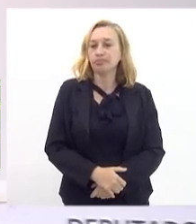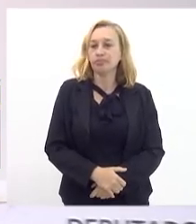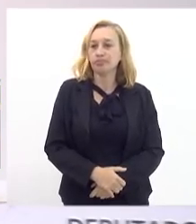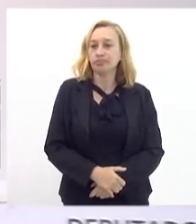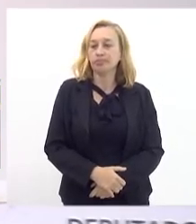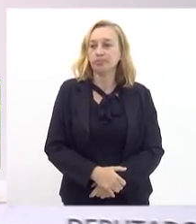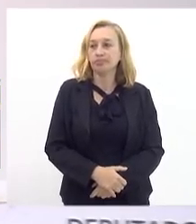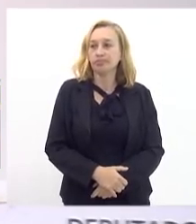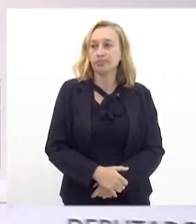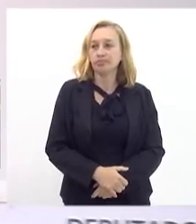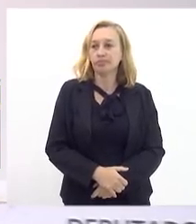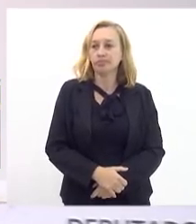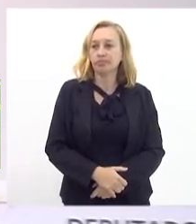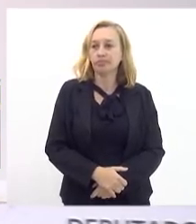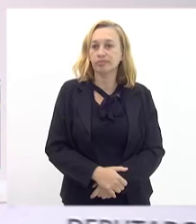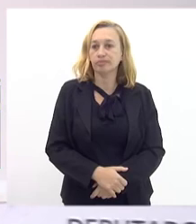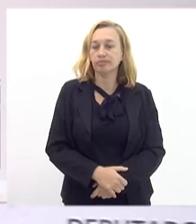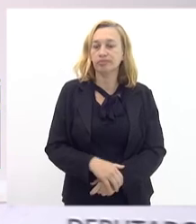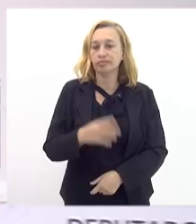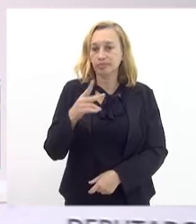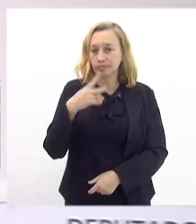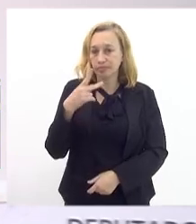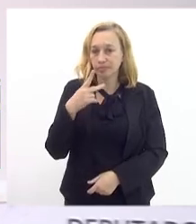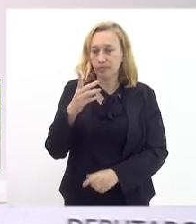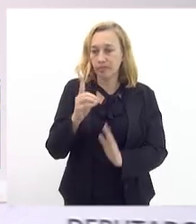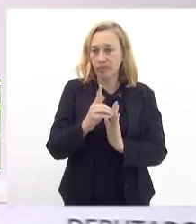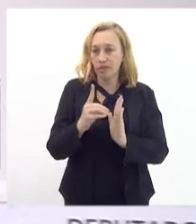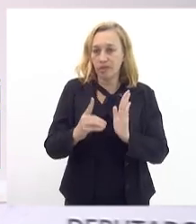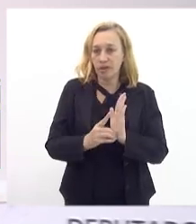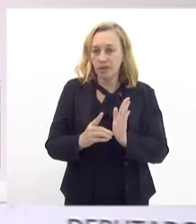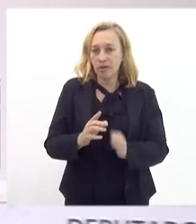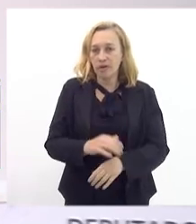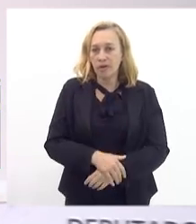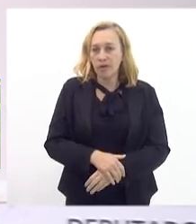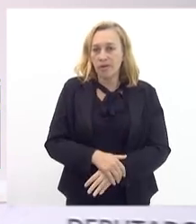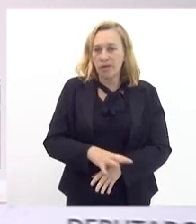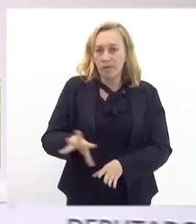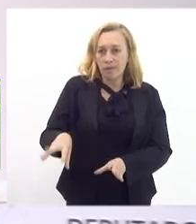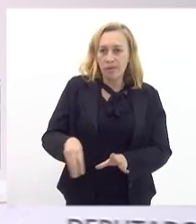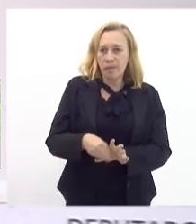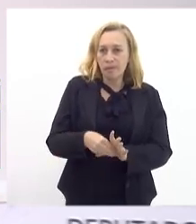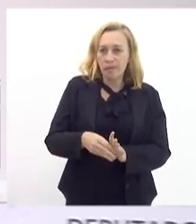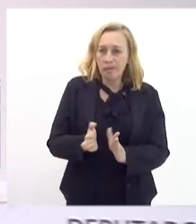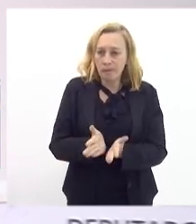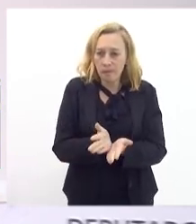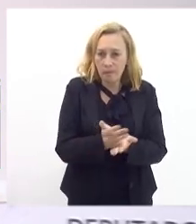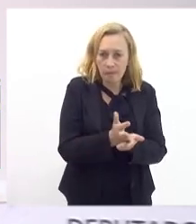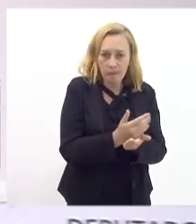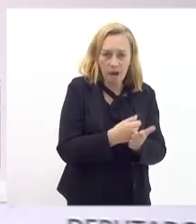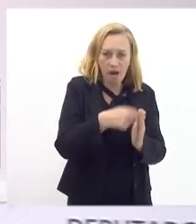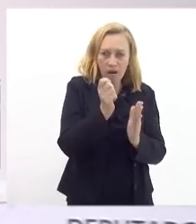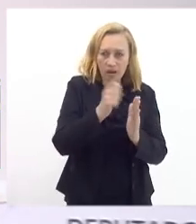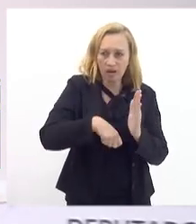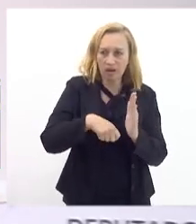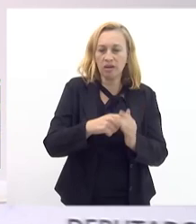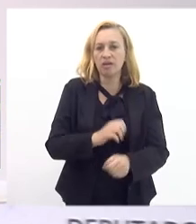Além do mais fala o decreto de incremento na arrecadação tributária